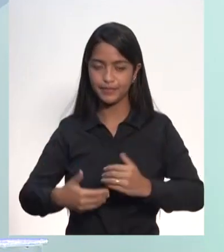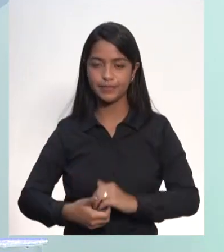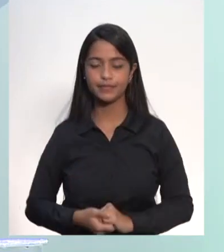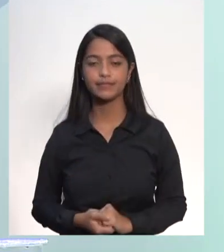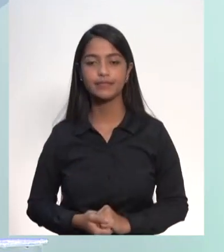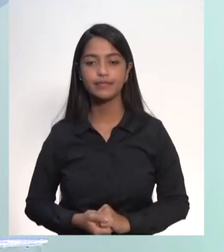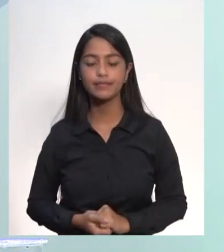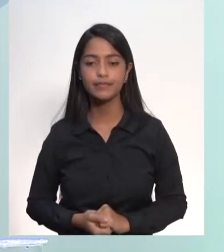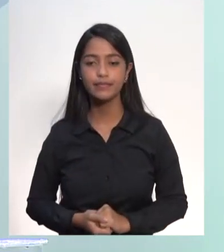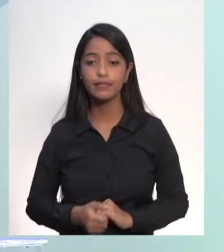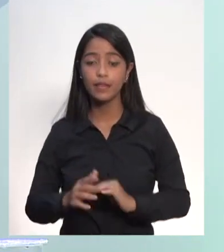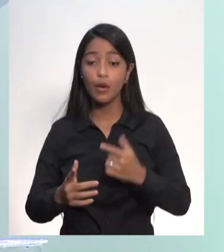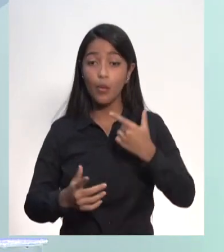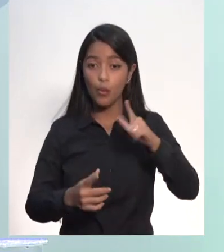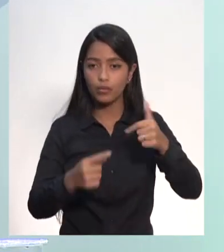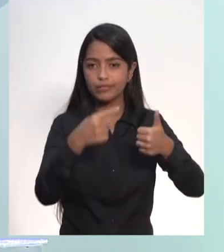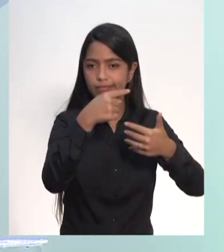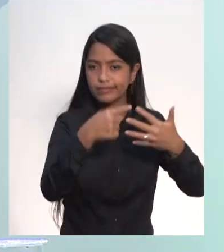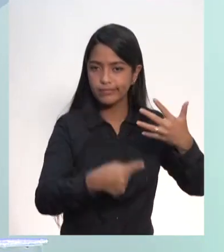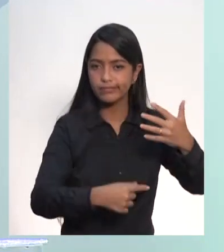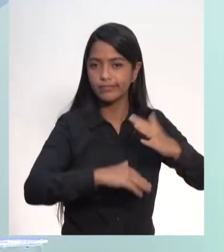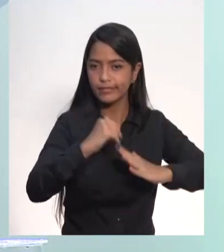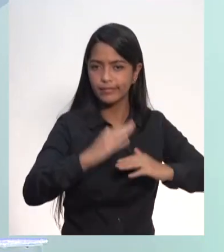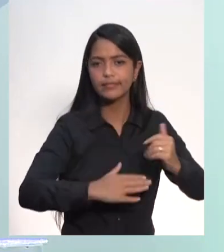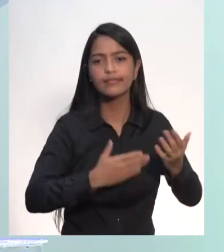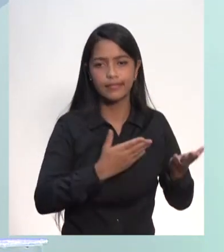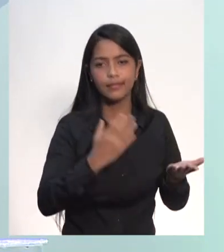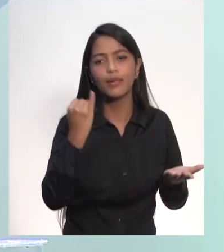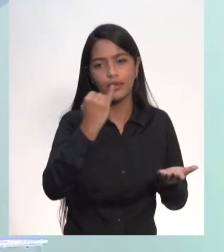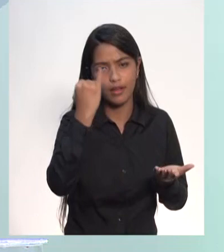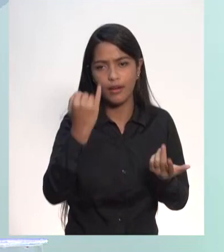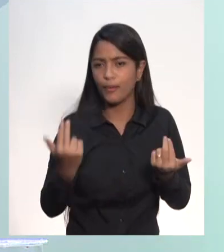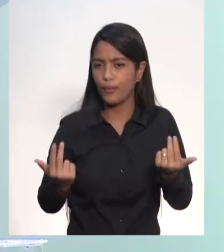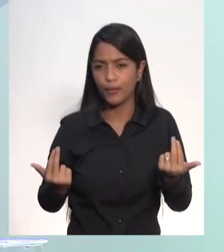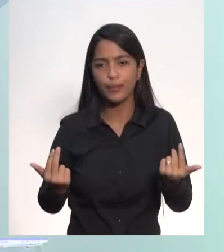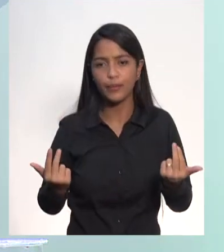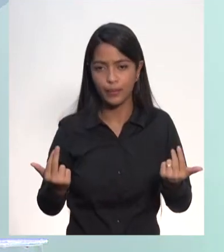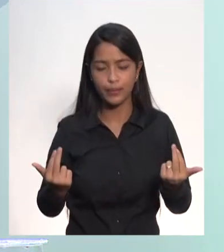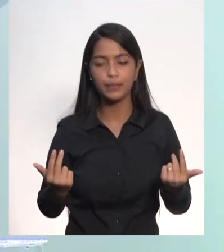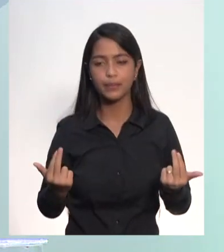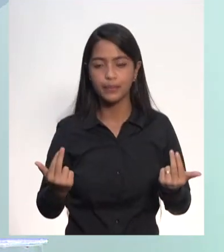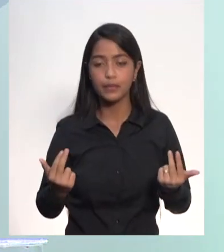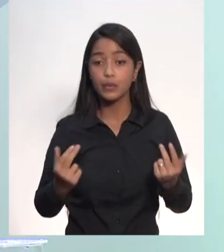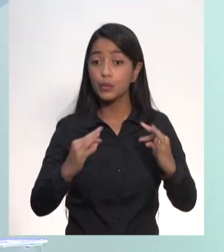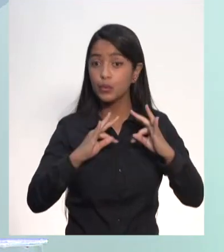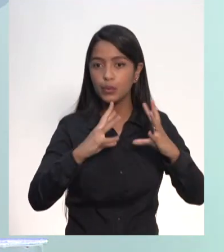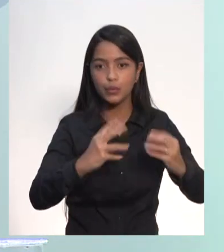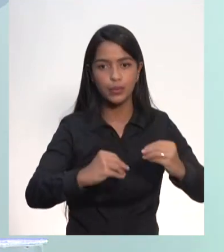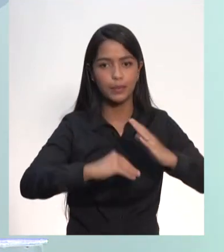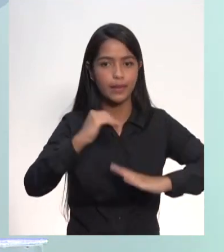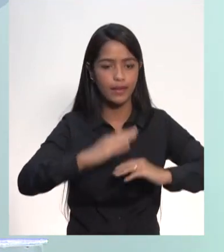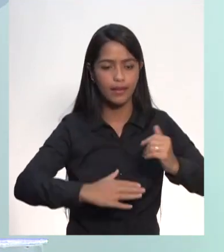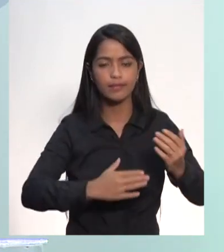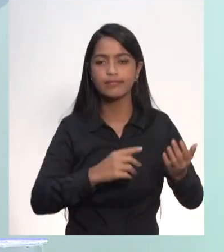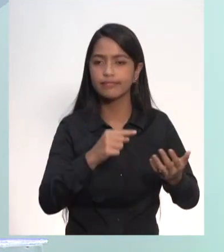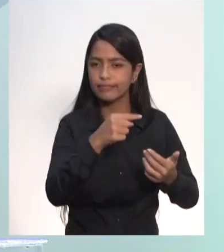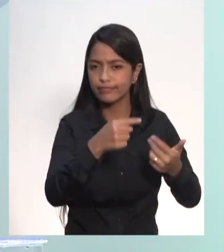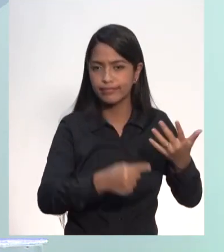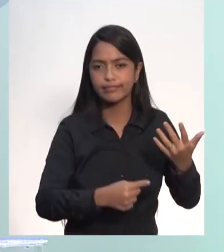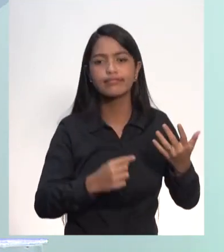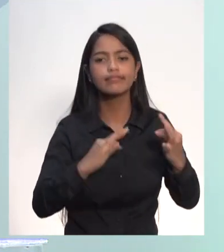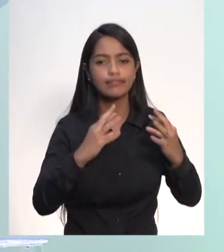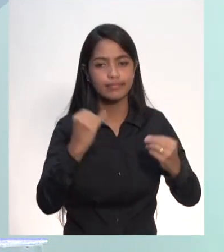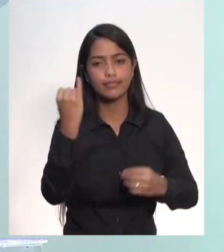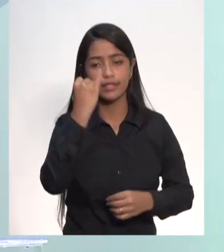são tão importantes quanto, né? Todas as habilidades do currículo são importantes. Então, vocês, professores, têm essa autonomia